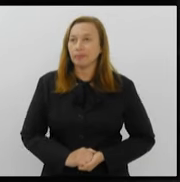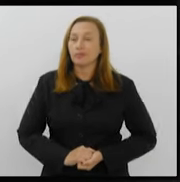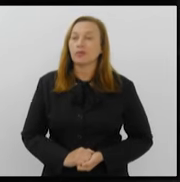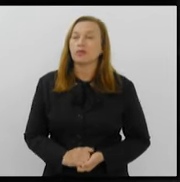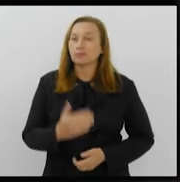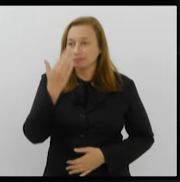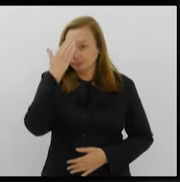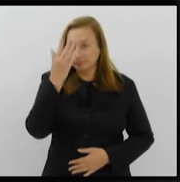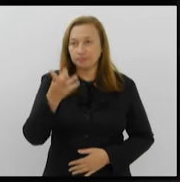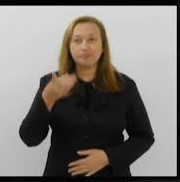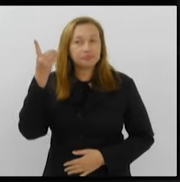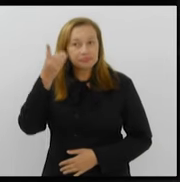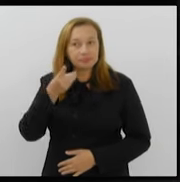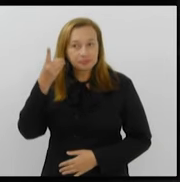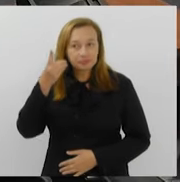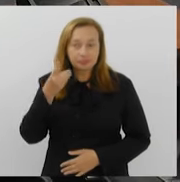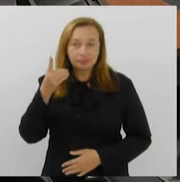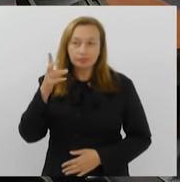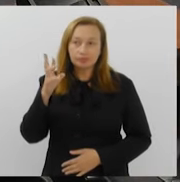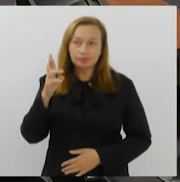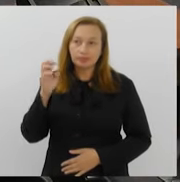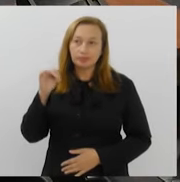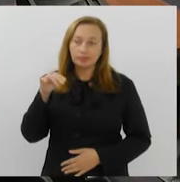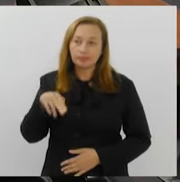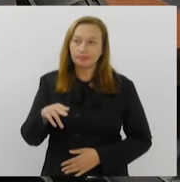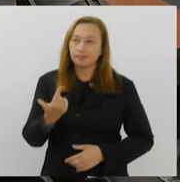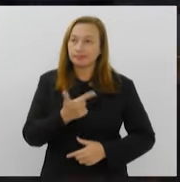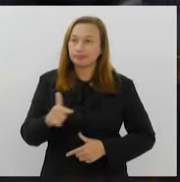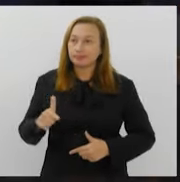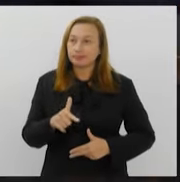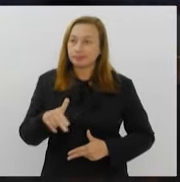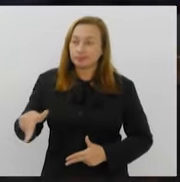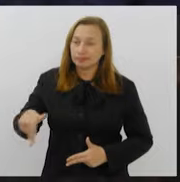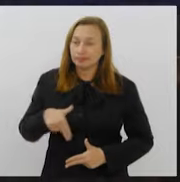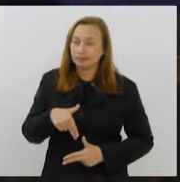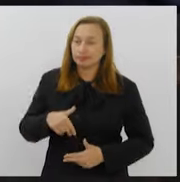Obrigado, deputado Renan Jordi. Não havendo mais